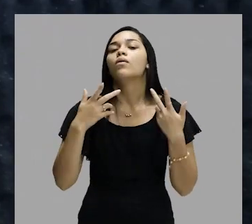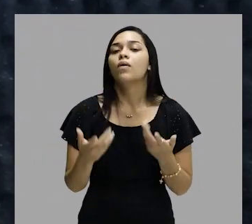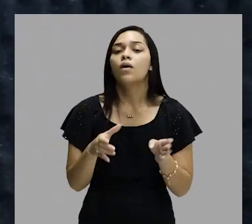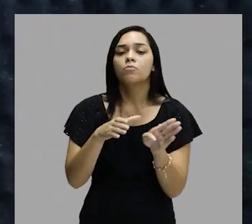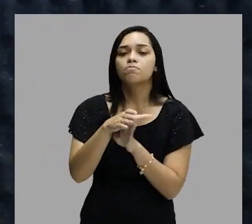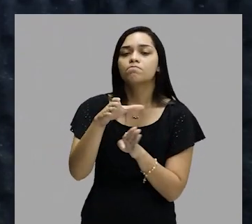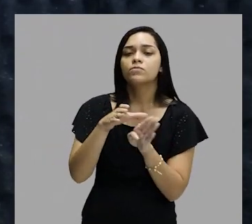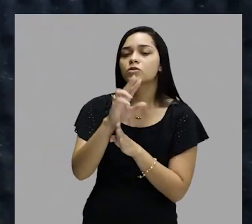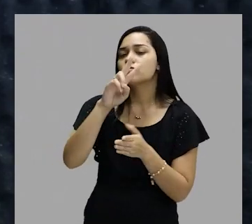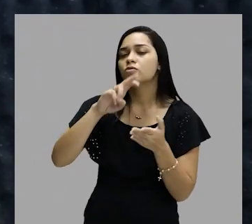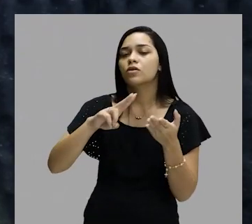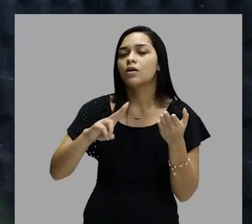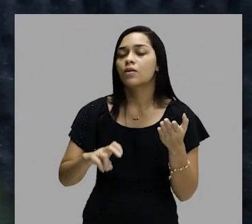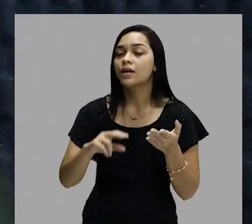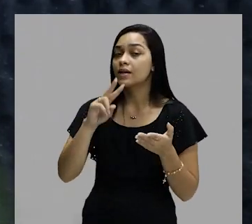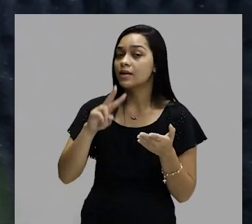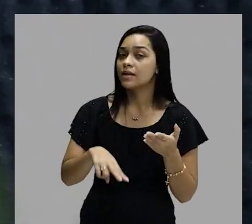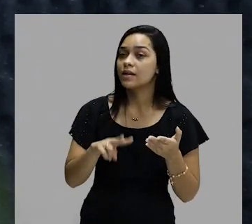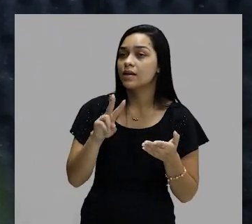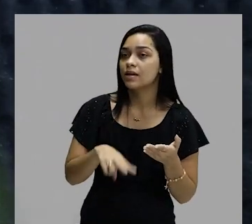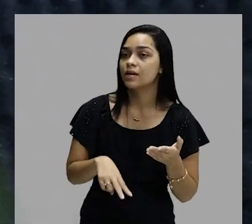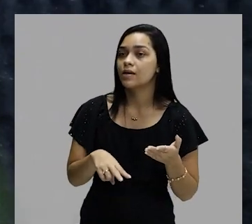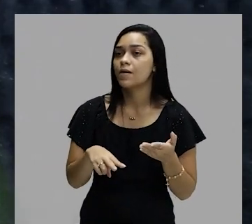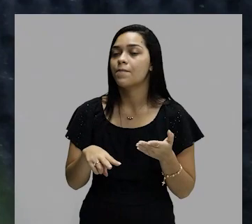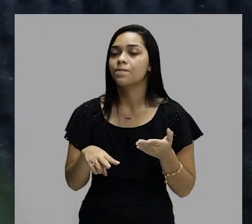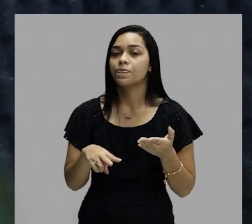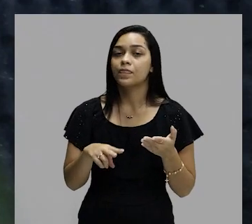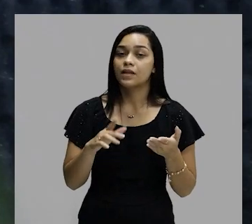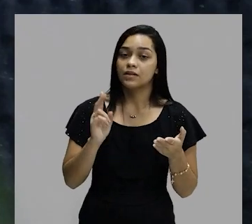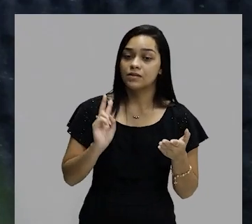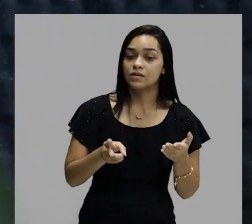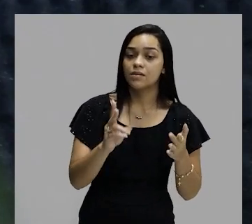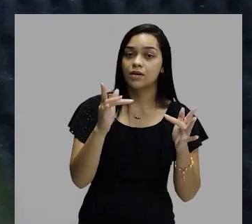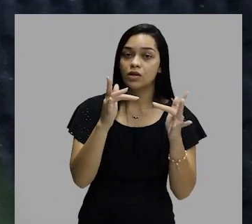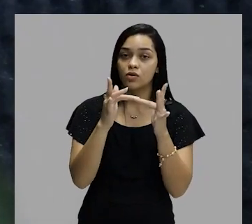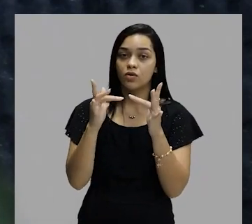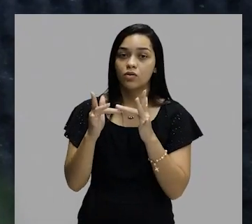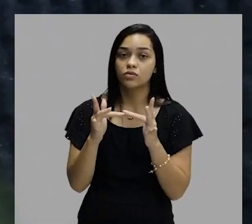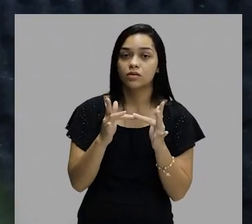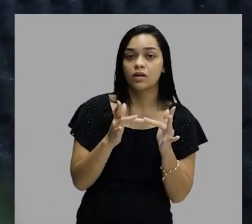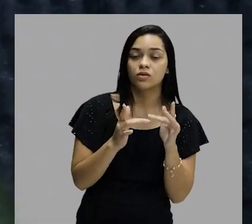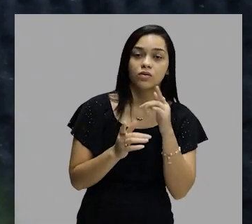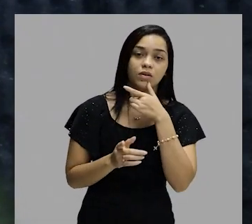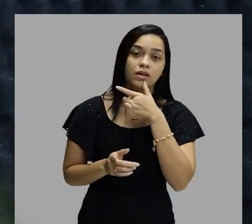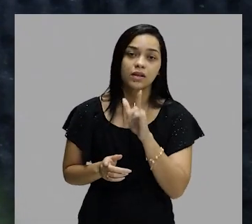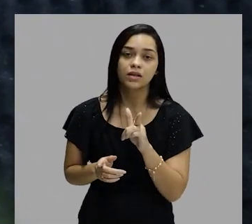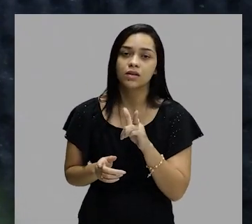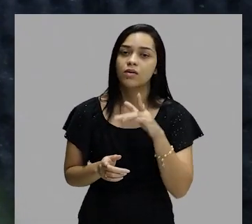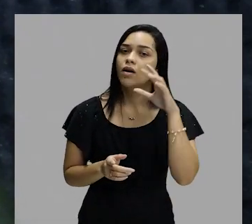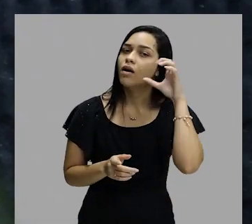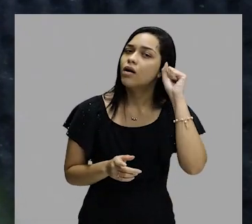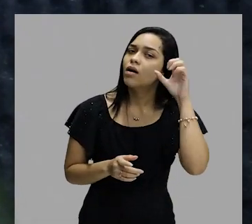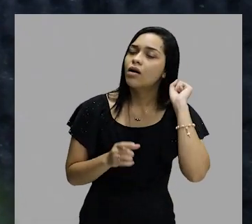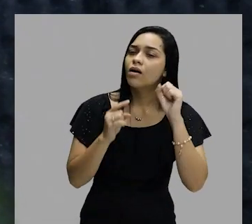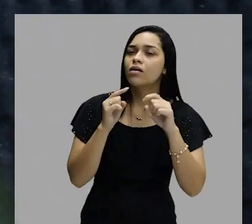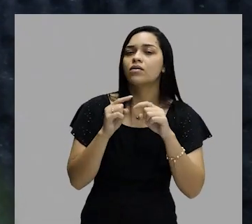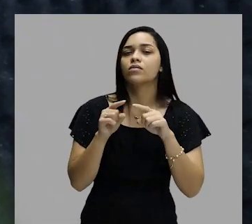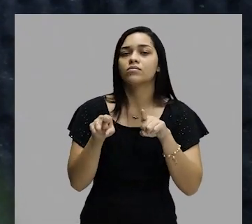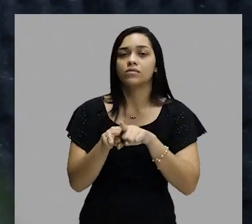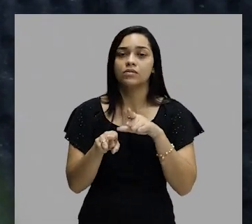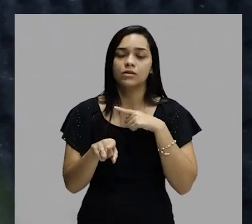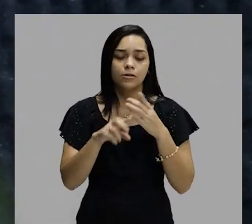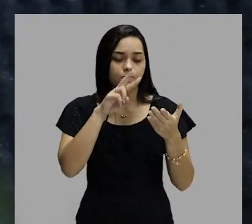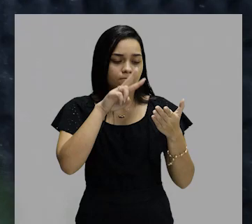fala de vocabulário? Leia, coloque-se em contato com o idioma, ouça música em inglês, pega a letra